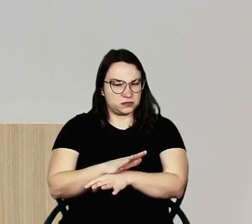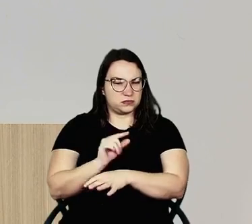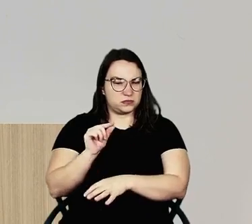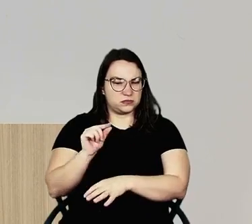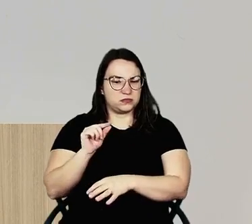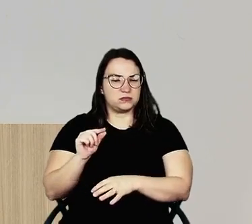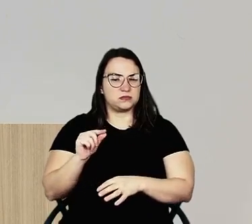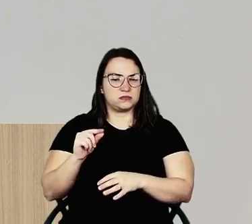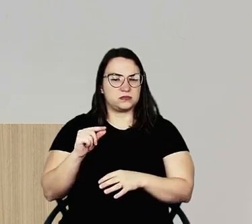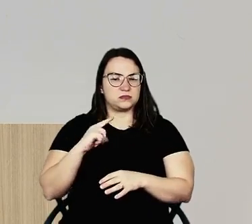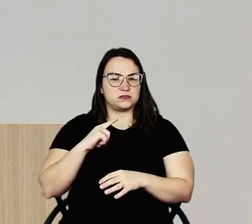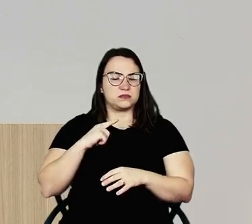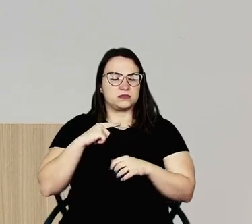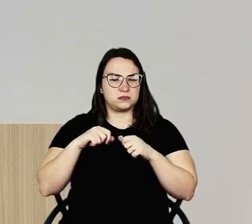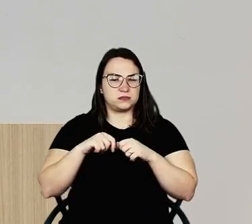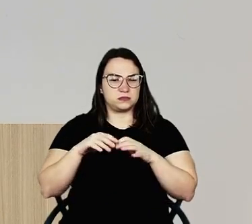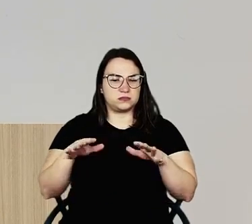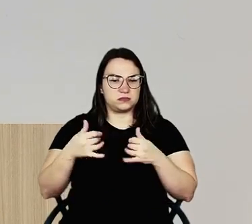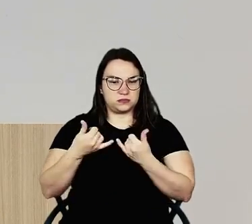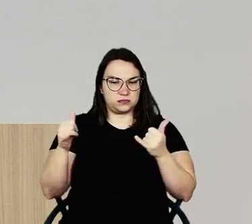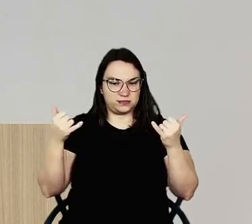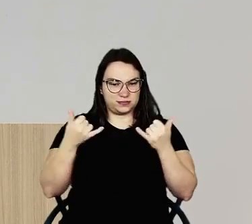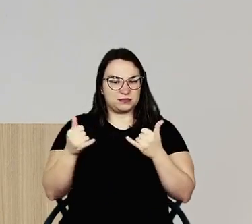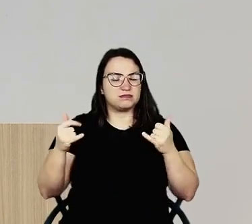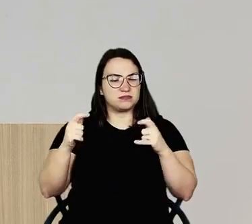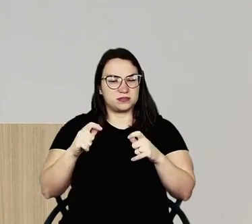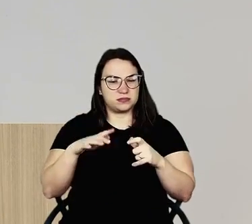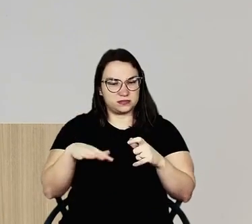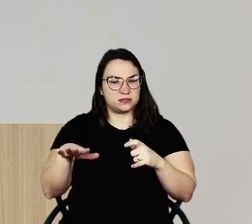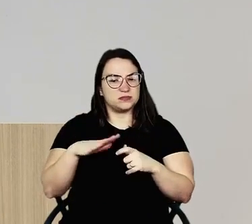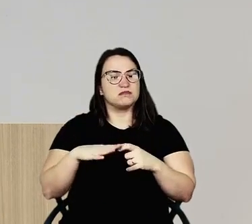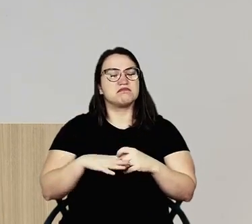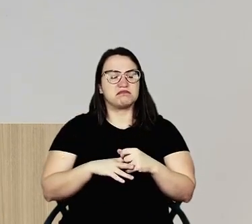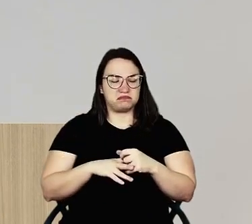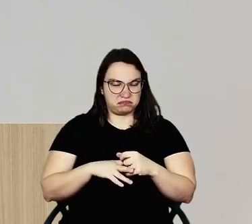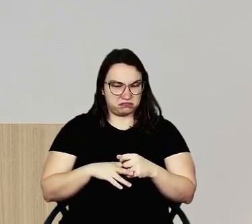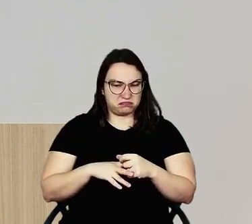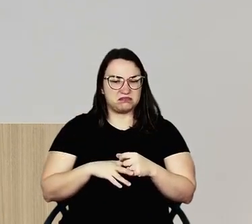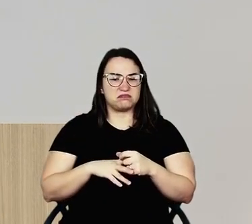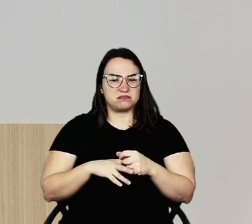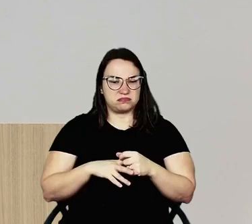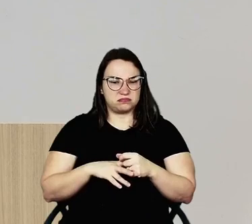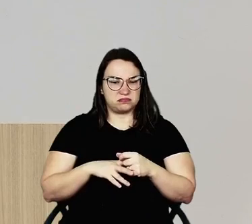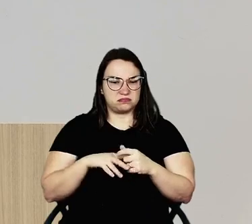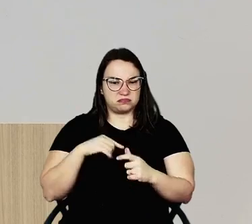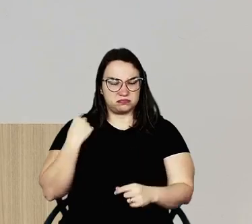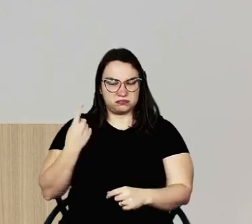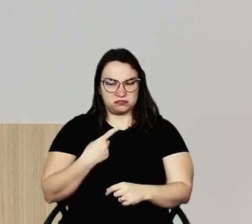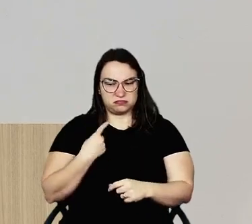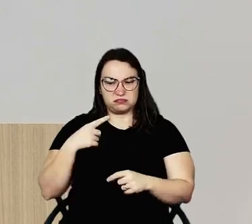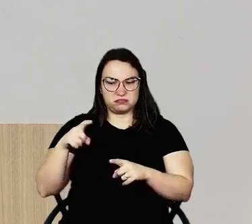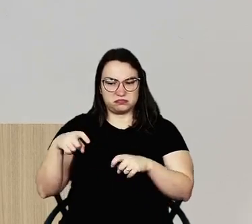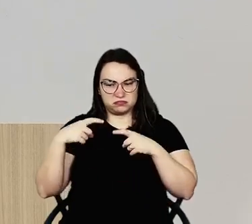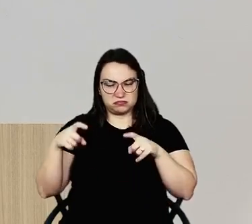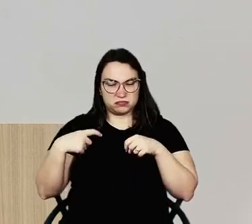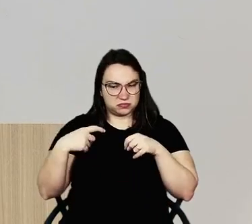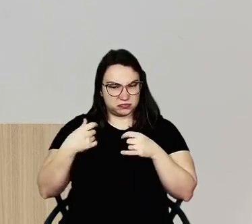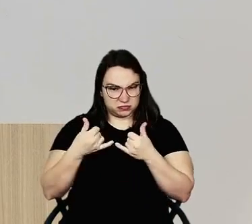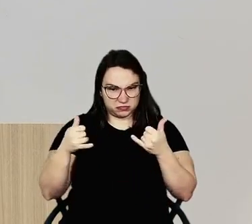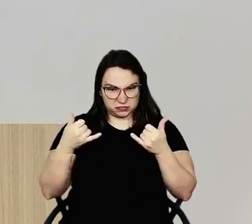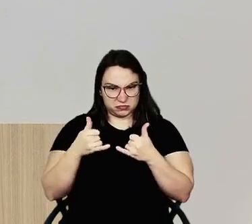de distribuição de energia aqui da nossa região então inadmissível que a nossa área rural não receba energia de